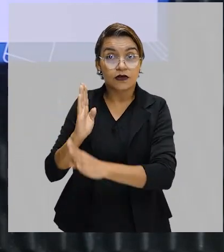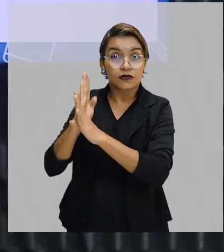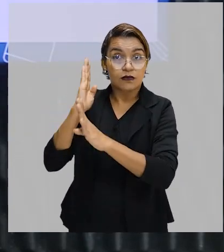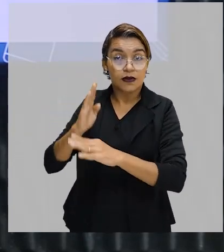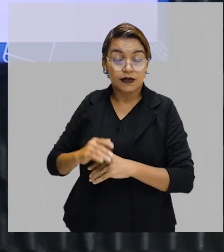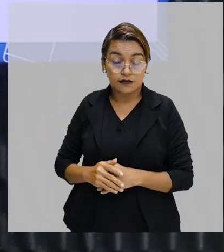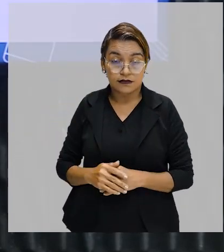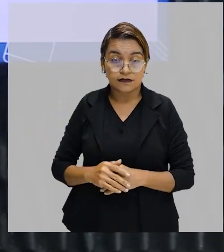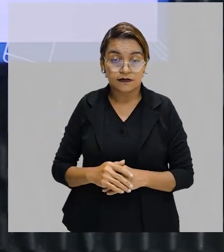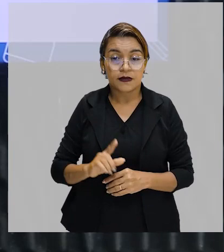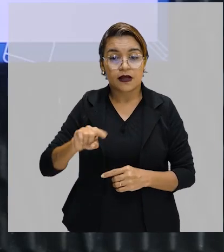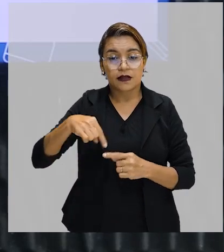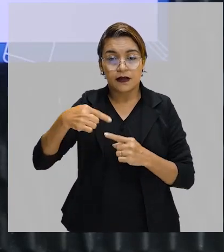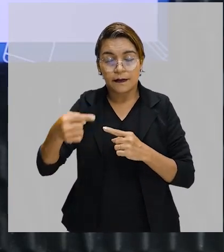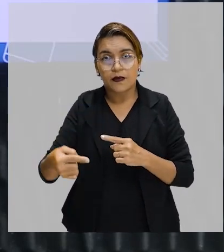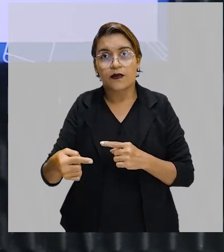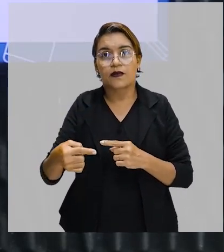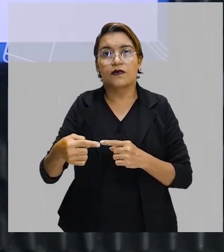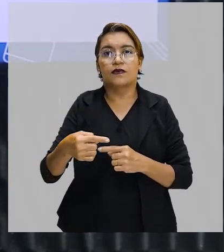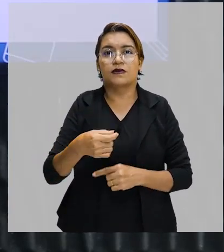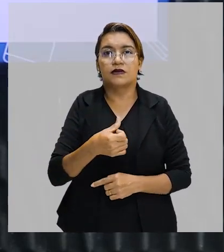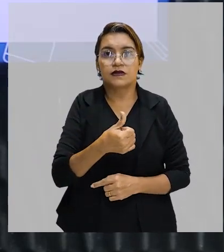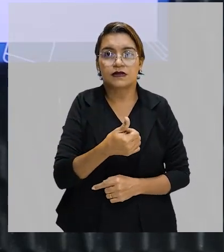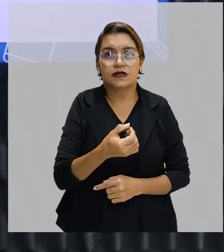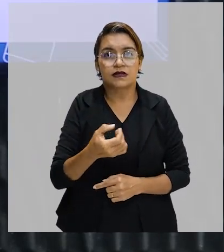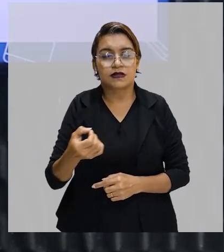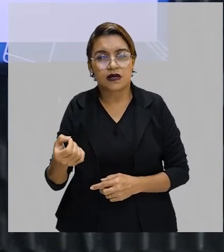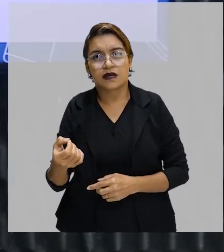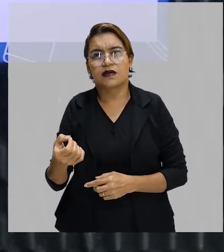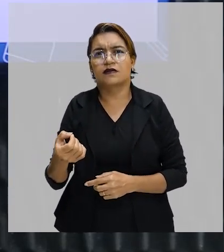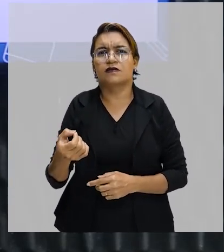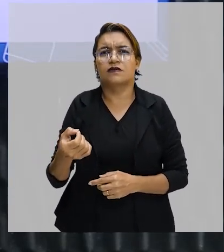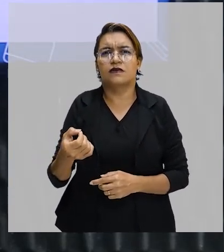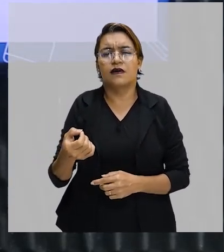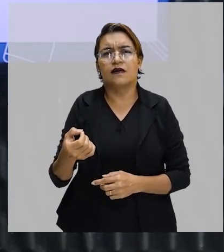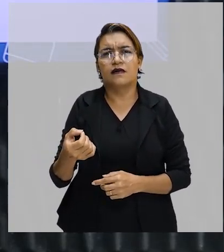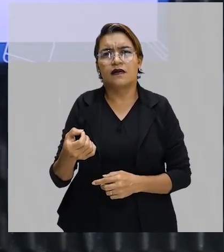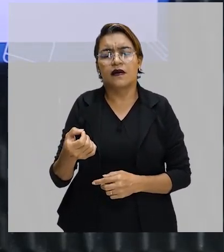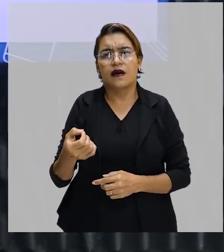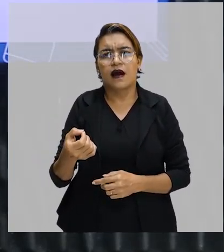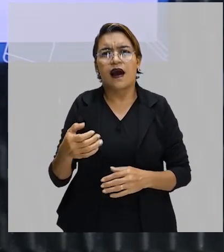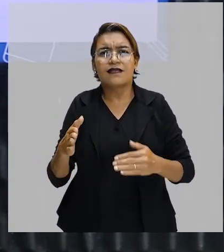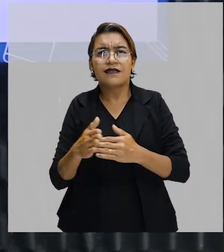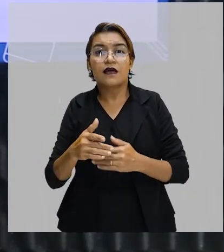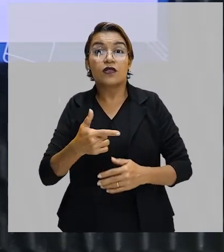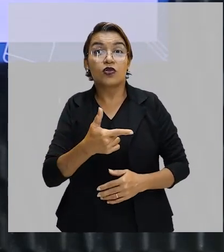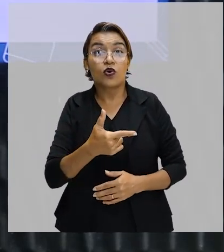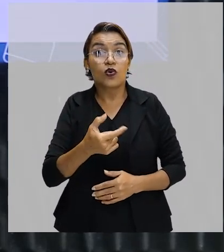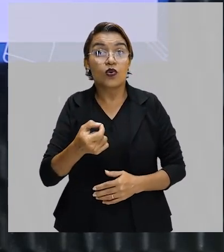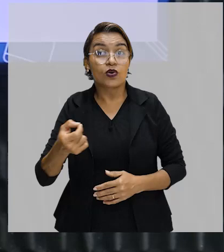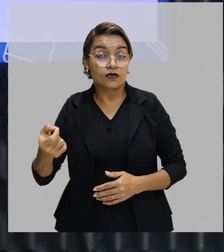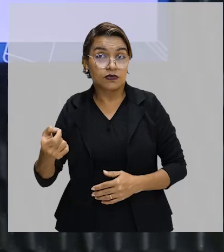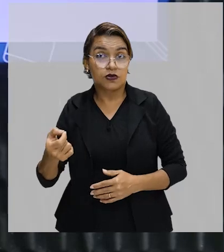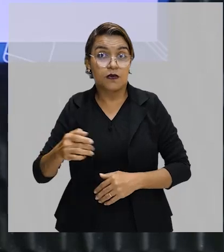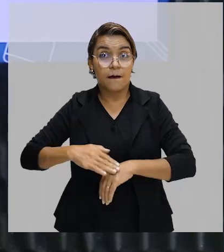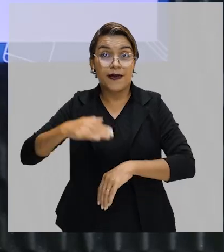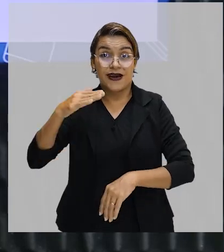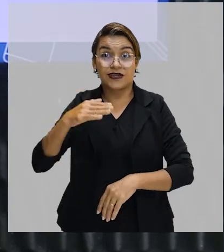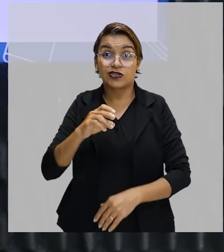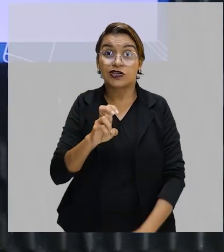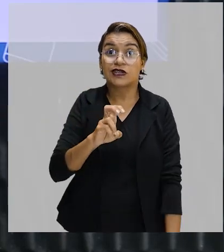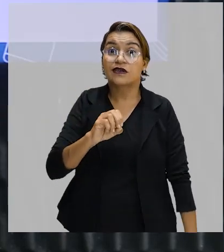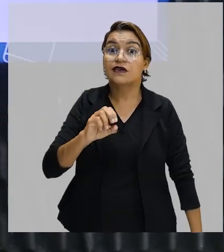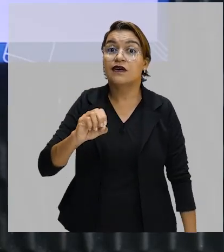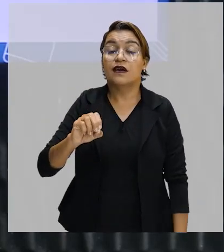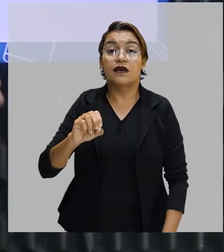depois 1600 1700 1800 1900 2.000 olha só mais de 500 anos